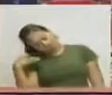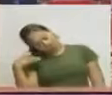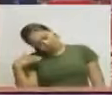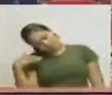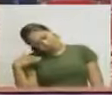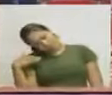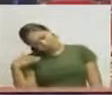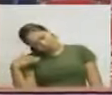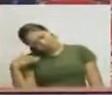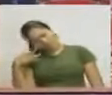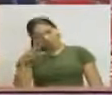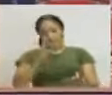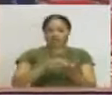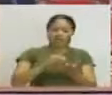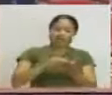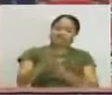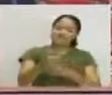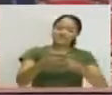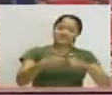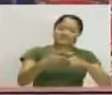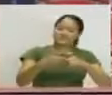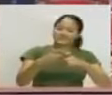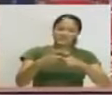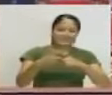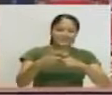de dinheiro não é, minha gente,